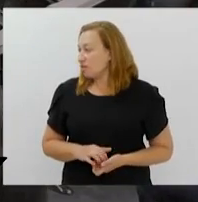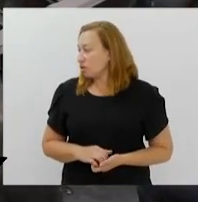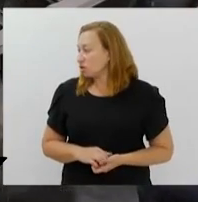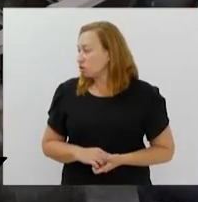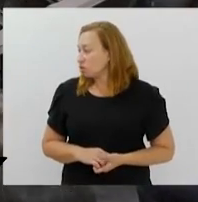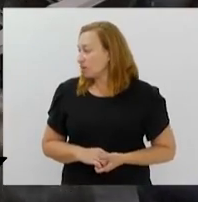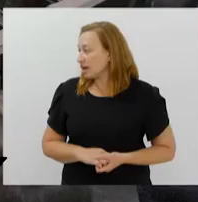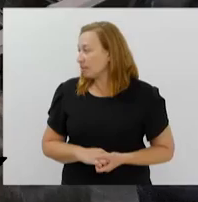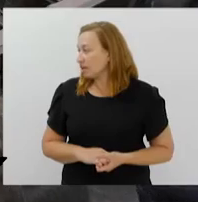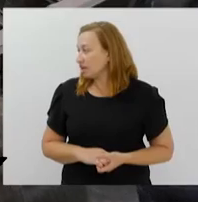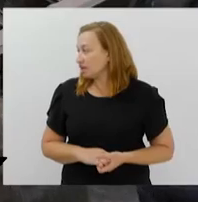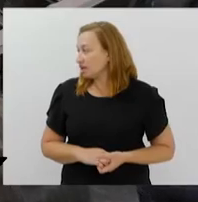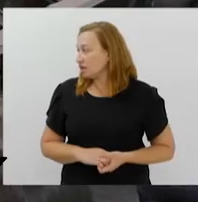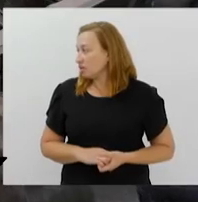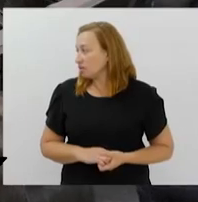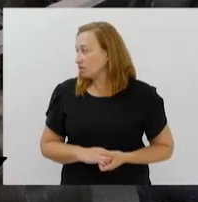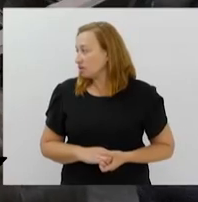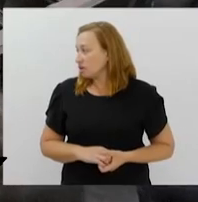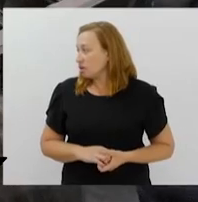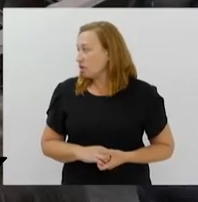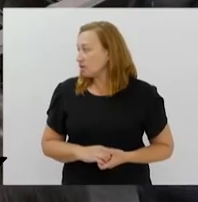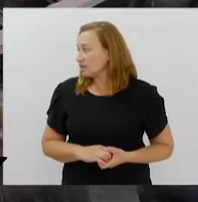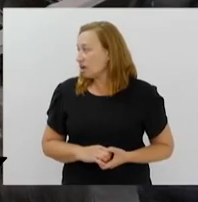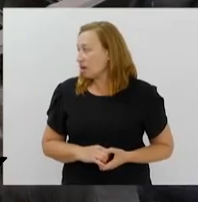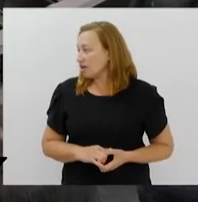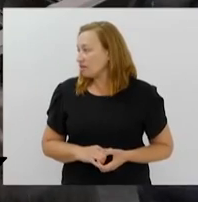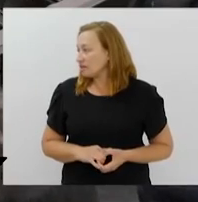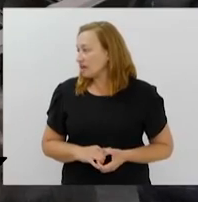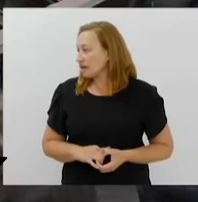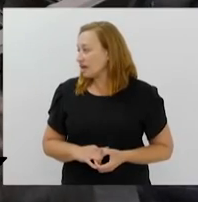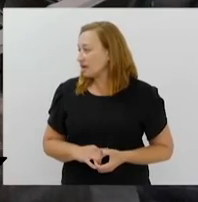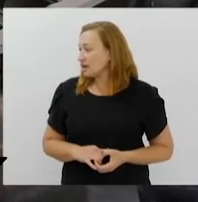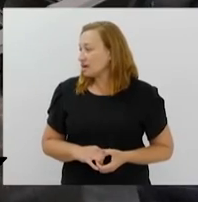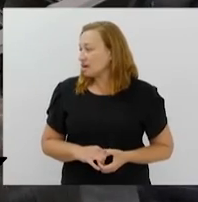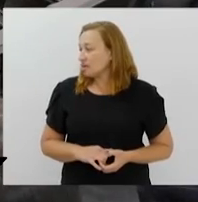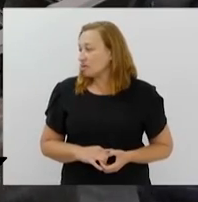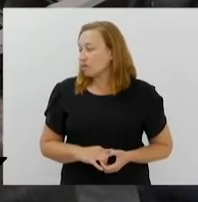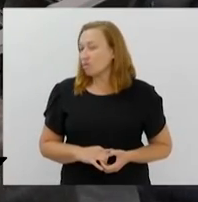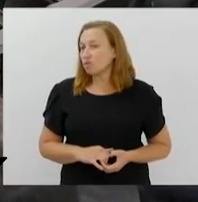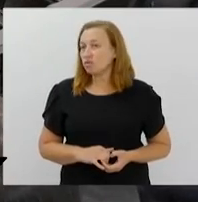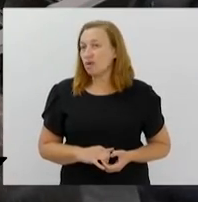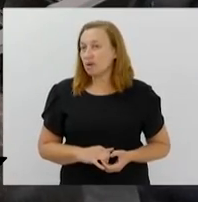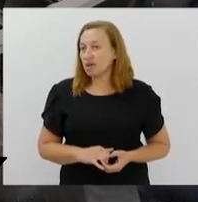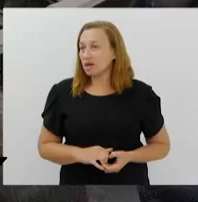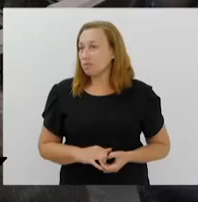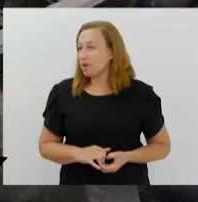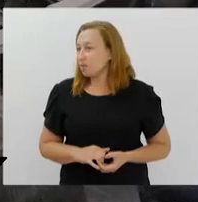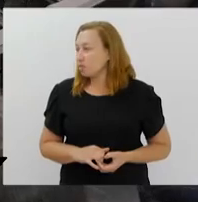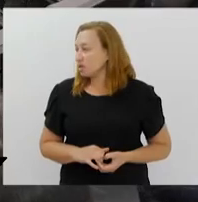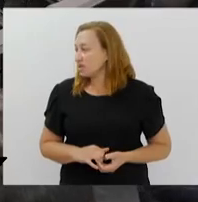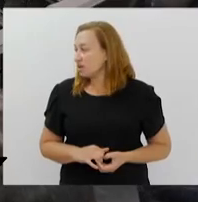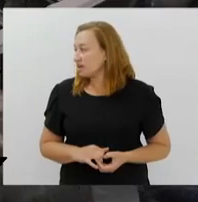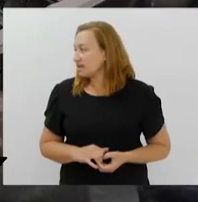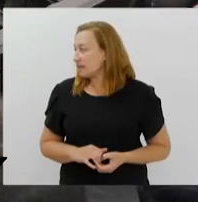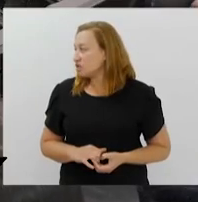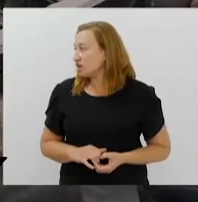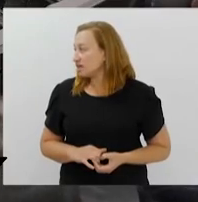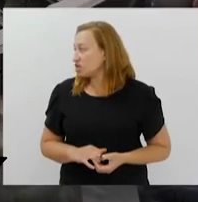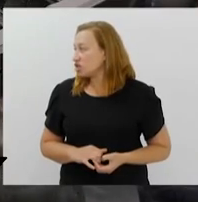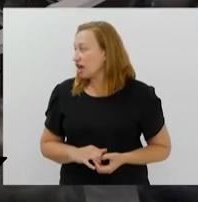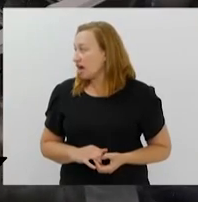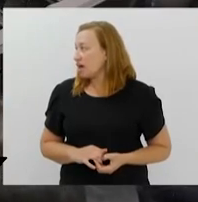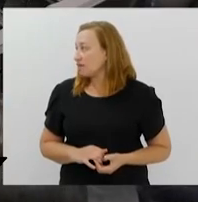seam com ISO mas pra gente como família m é muito importante são